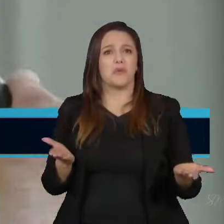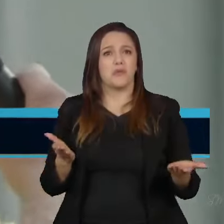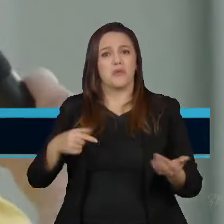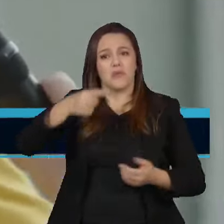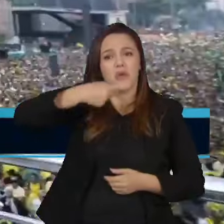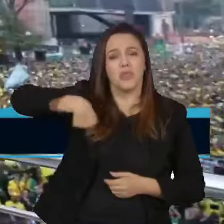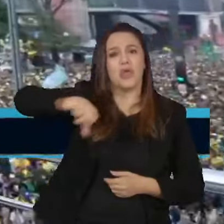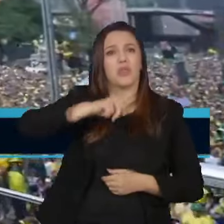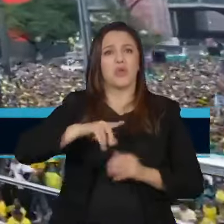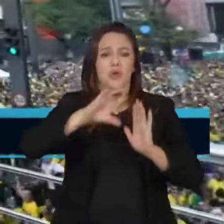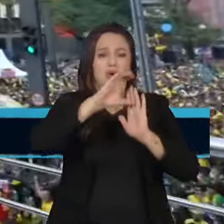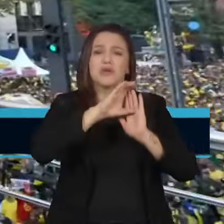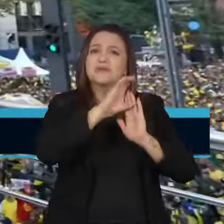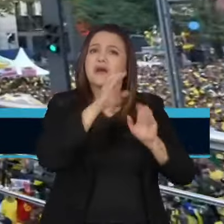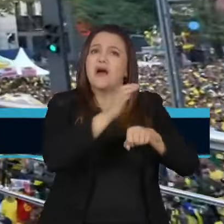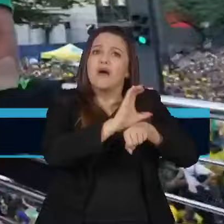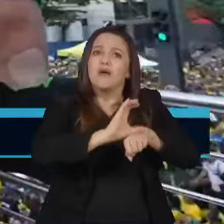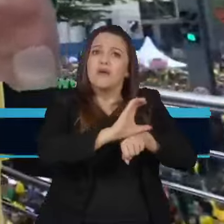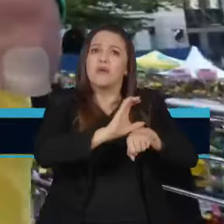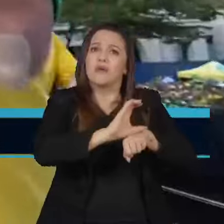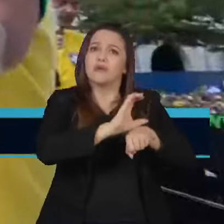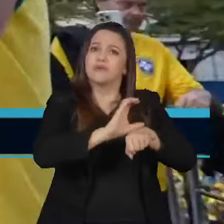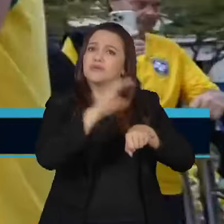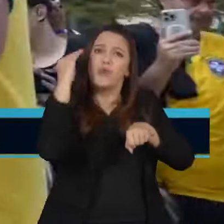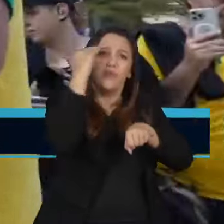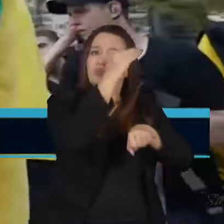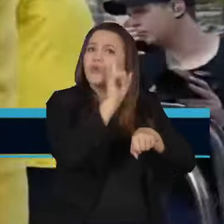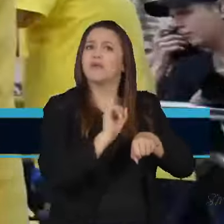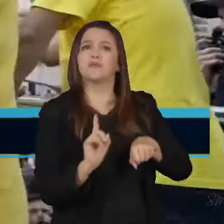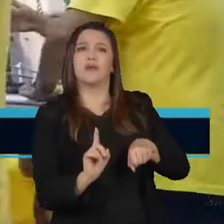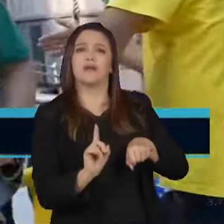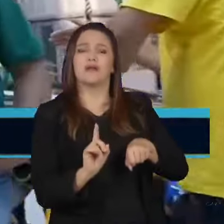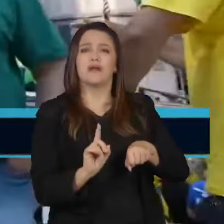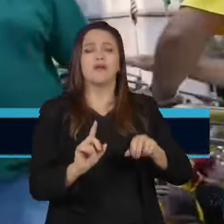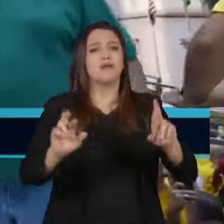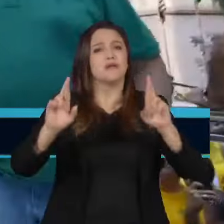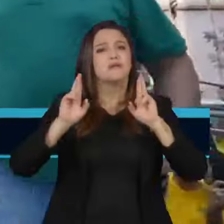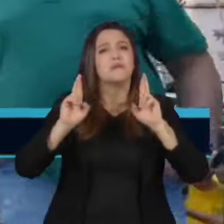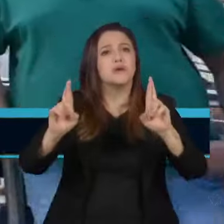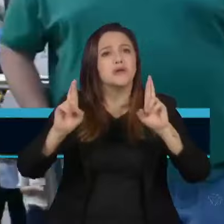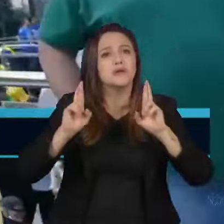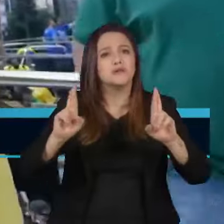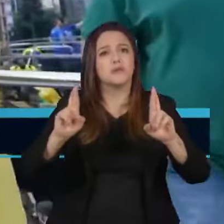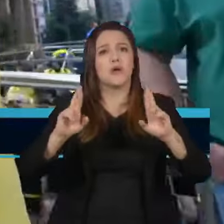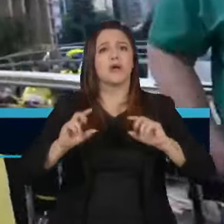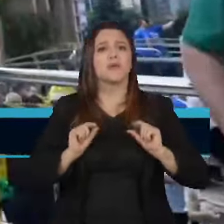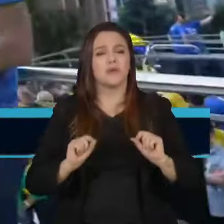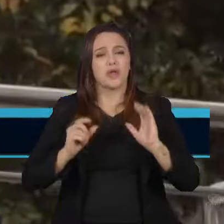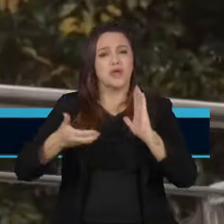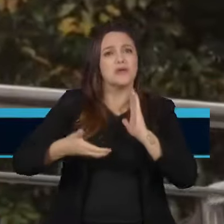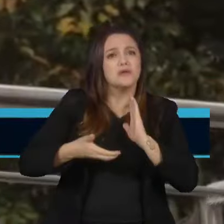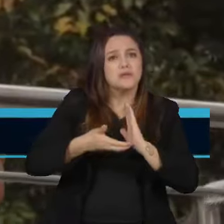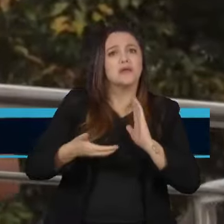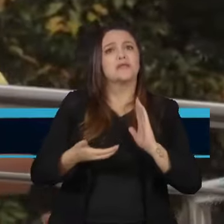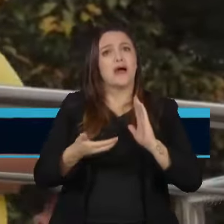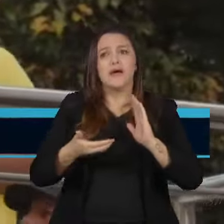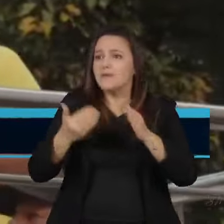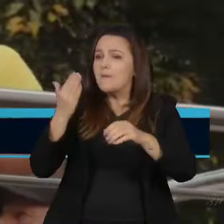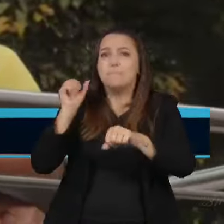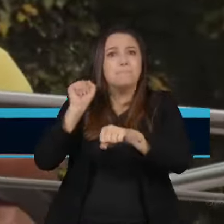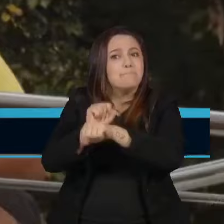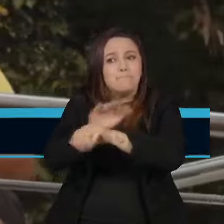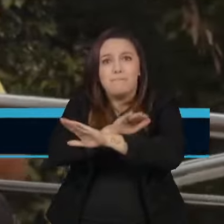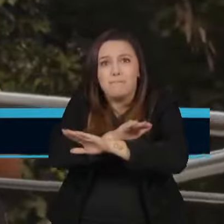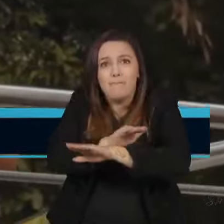nossa Constituição. E eu espero que o Senado Federal bote um freio em Alexandre de